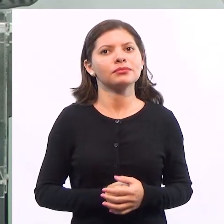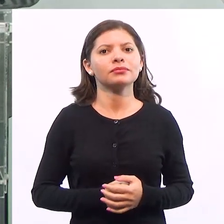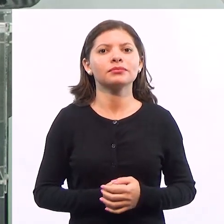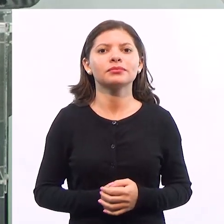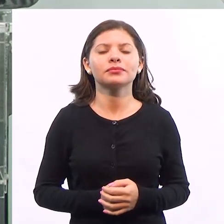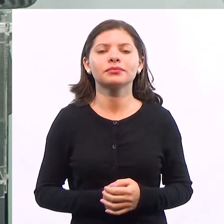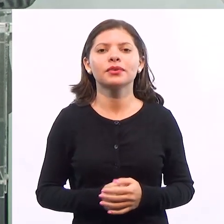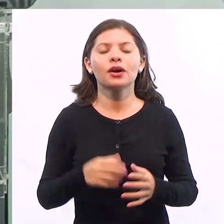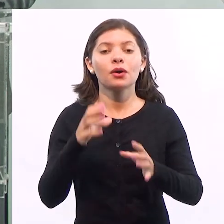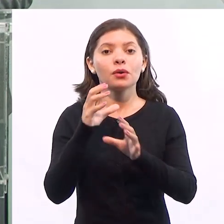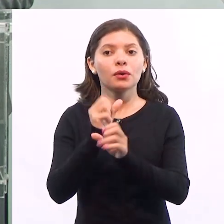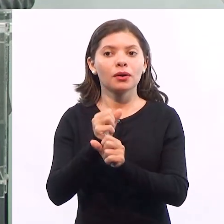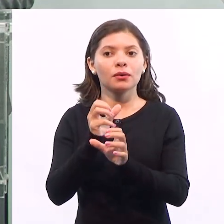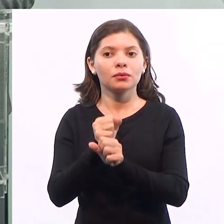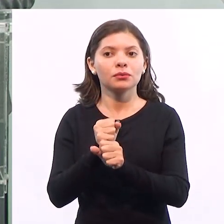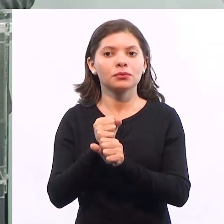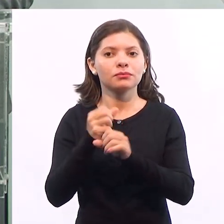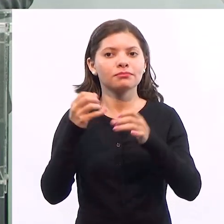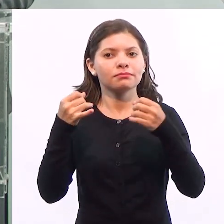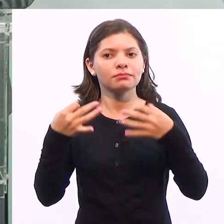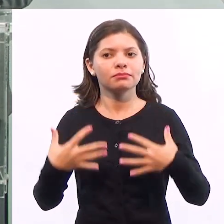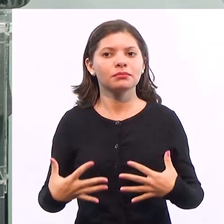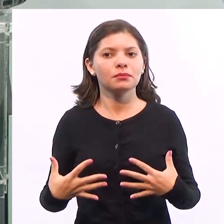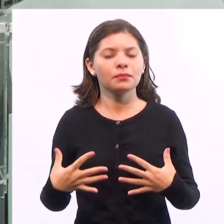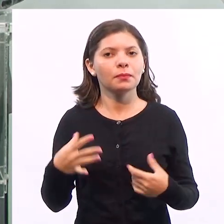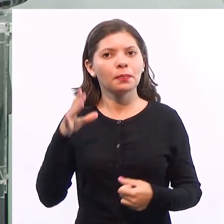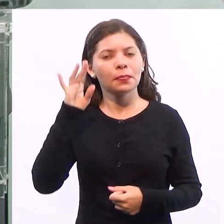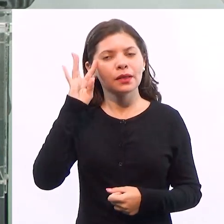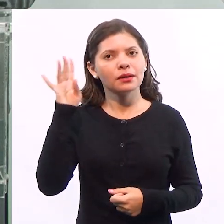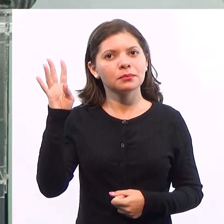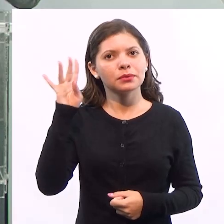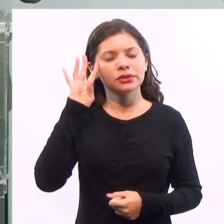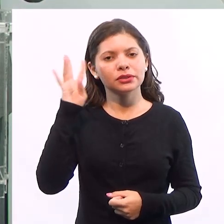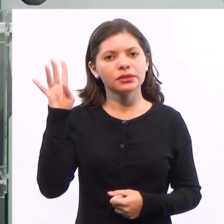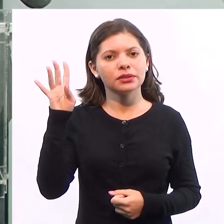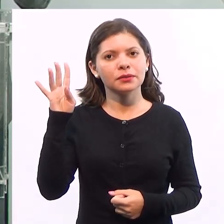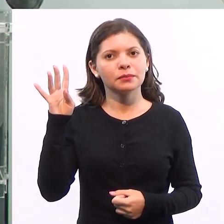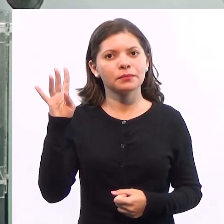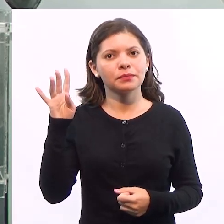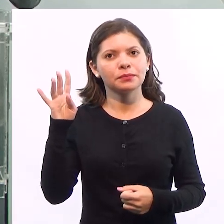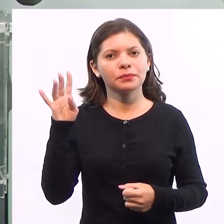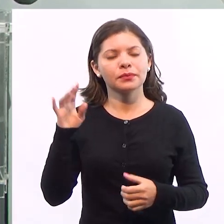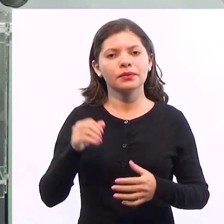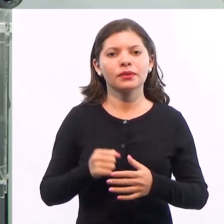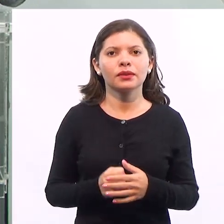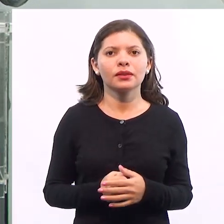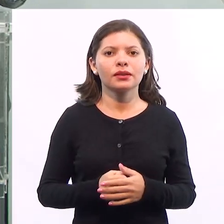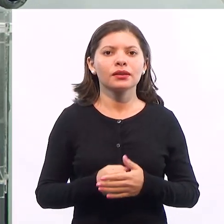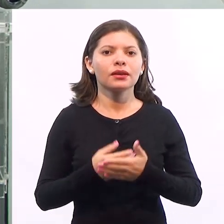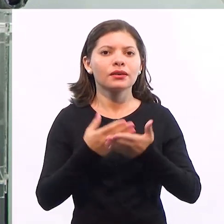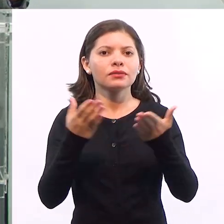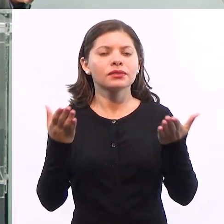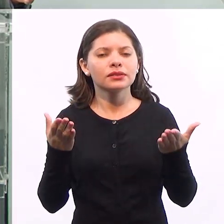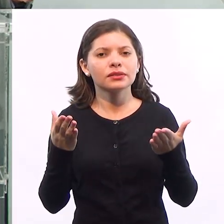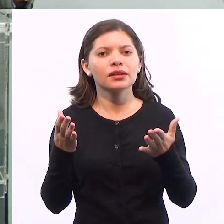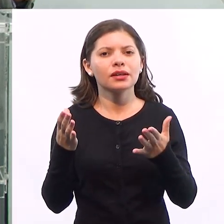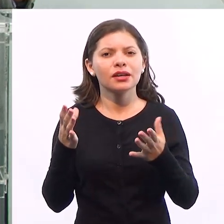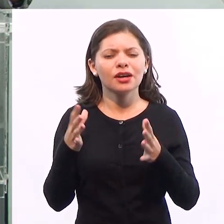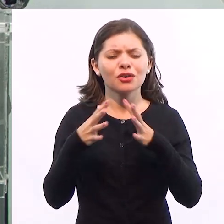assado. Imagina. Ah, não, monta aí uma conta, aí você já está ali todo confuso, né, com aquele